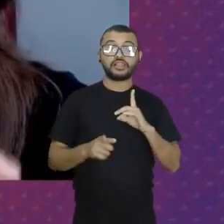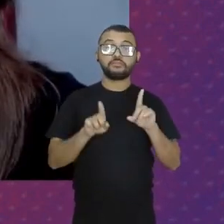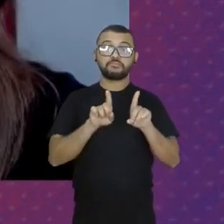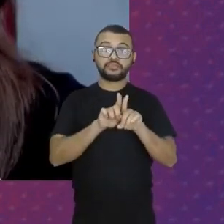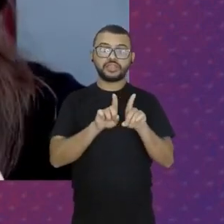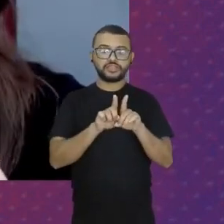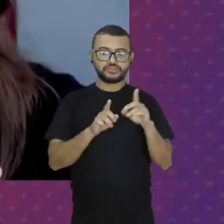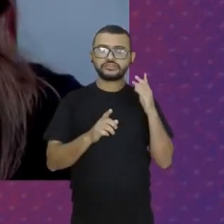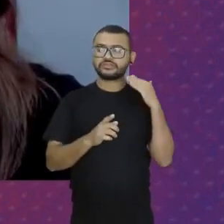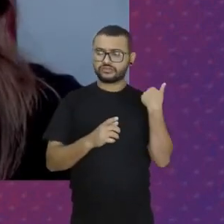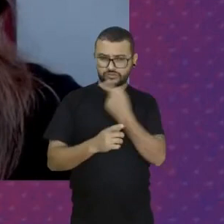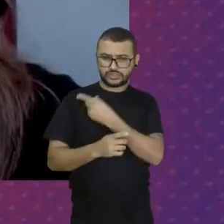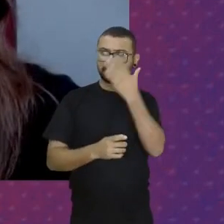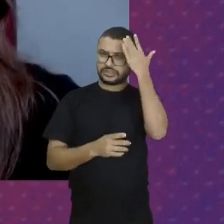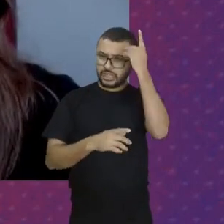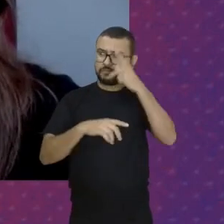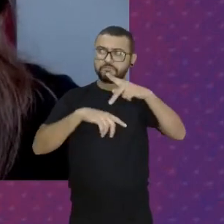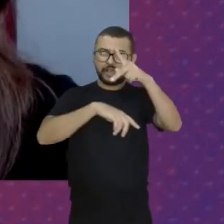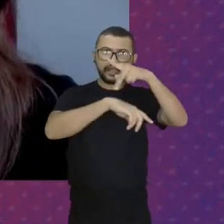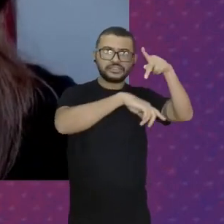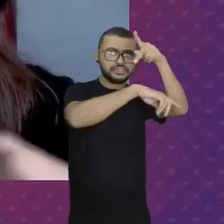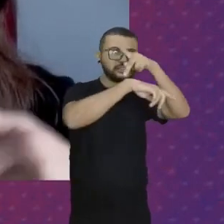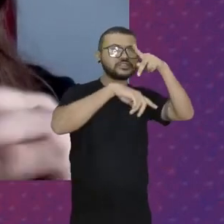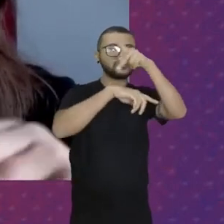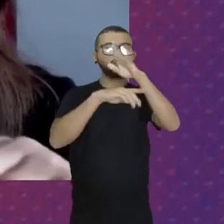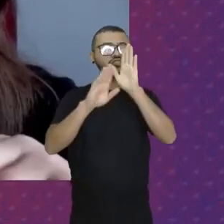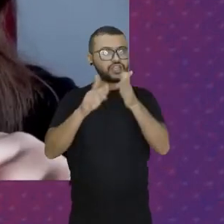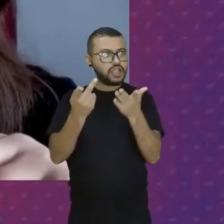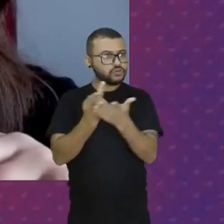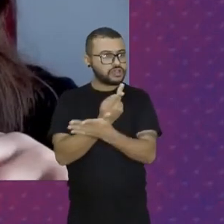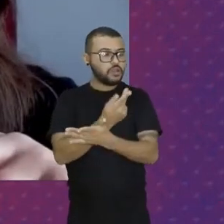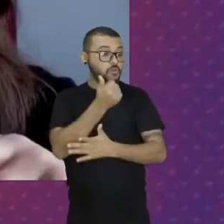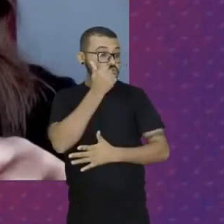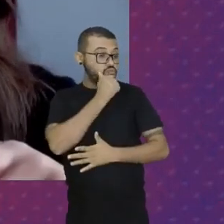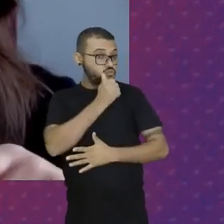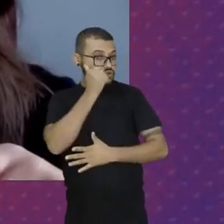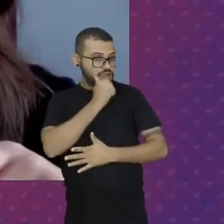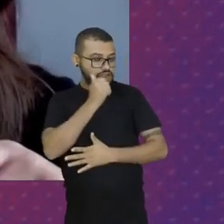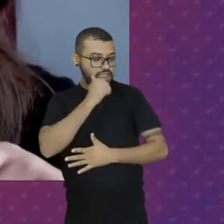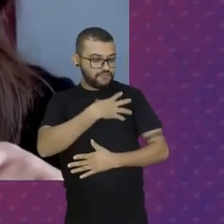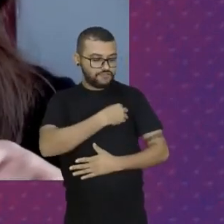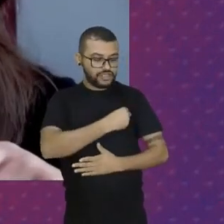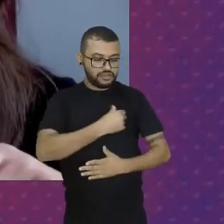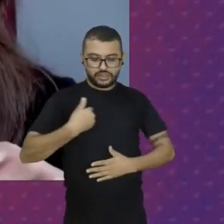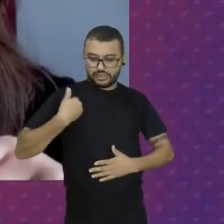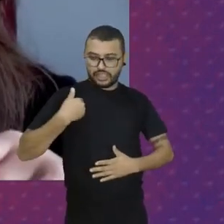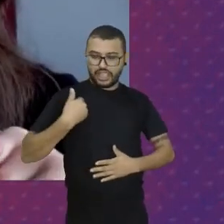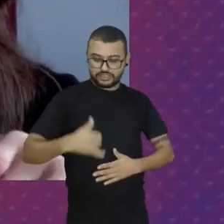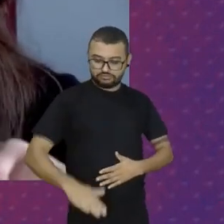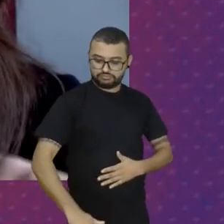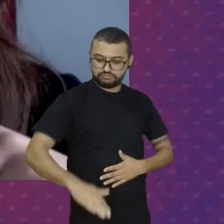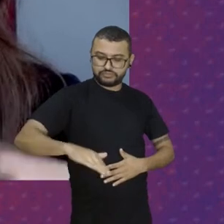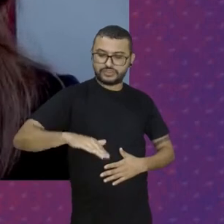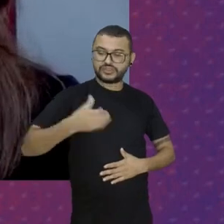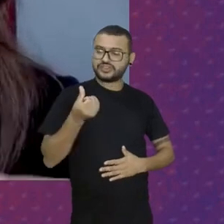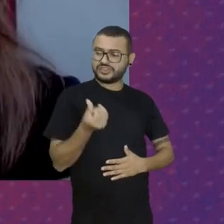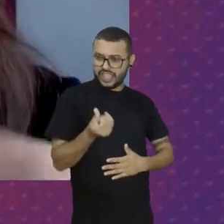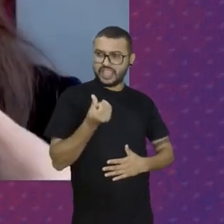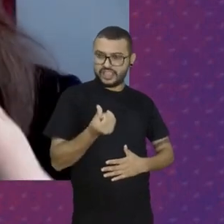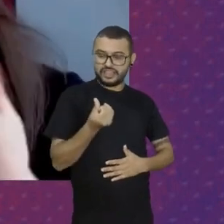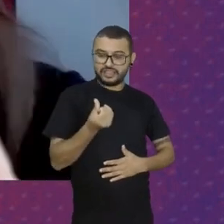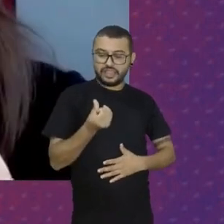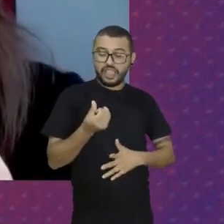a gente sabe que em vários países isso acontece, né? As mulheres com filhos de até 6 anos, né, com criança pequena, dedicam